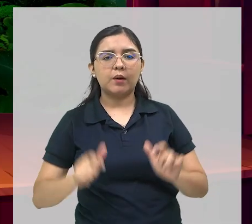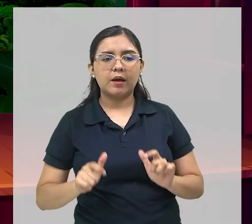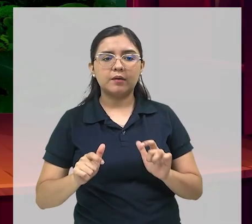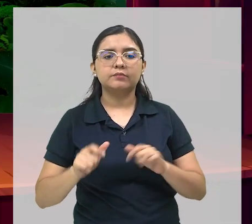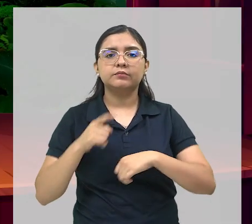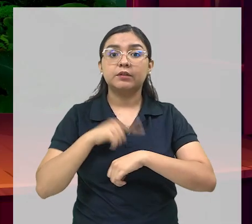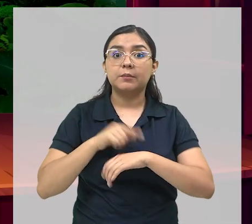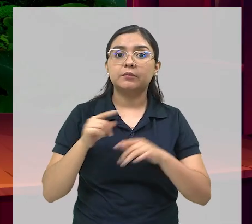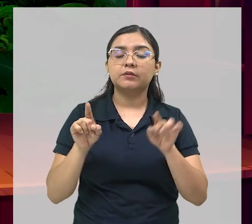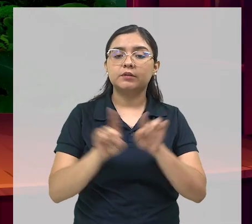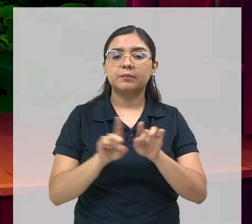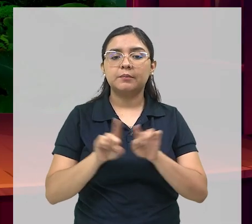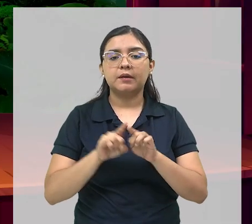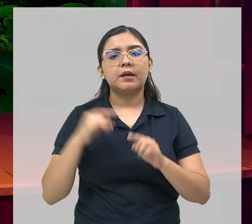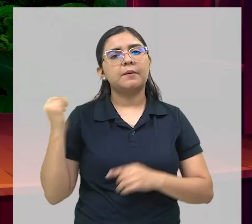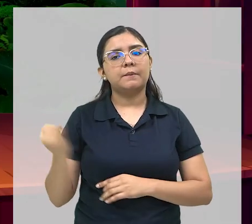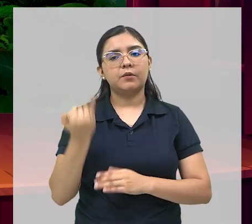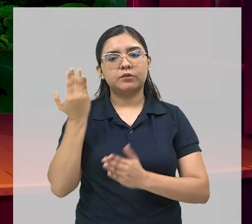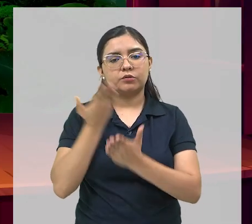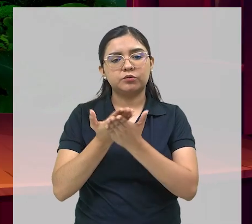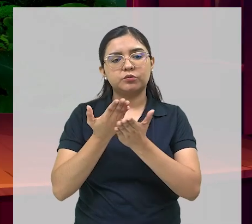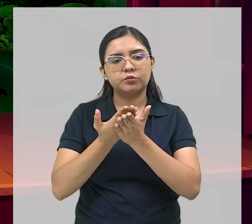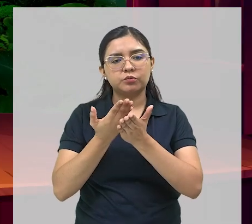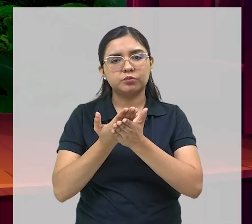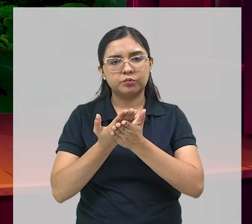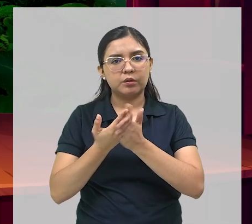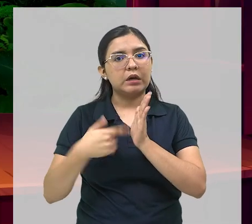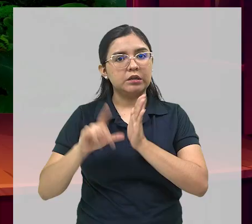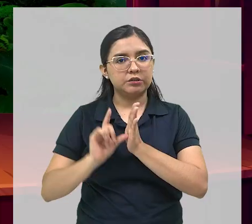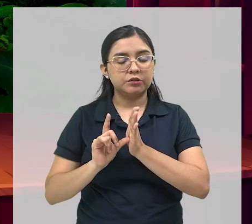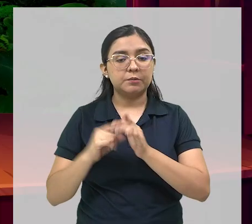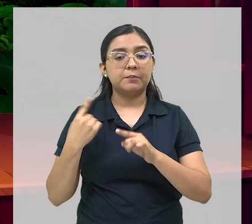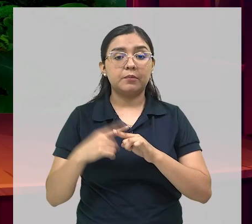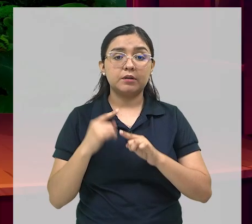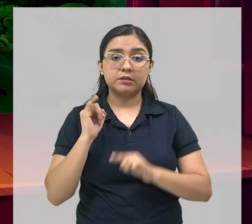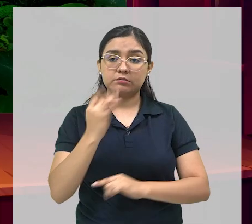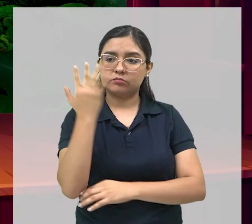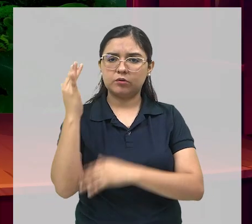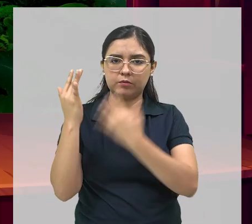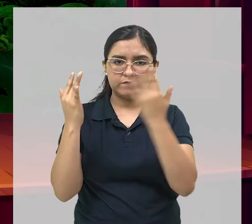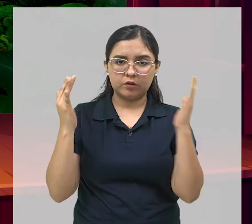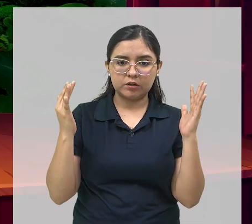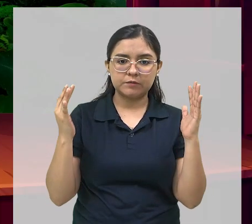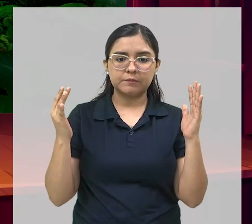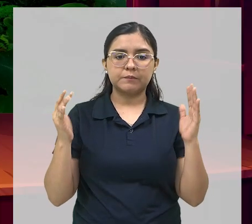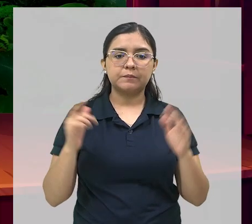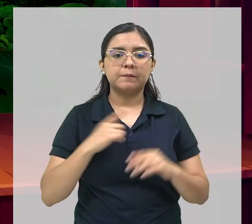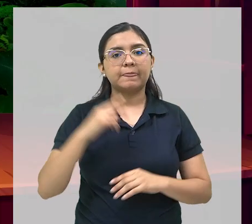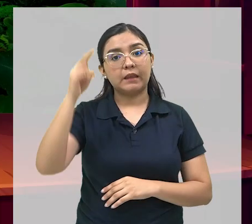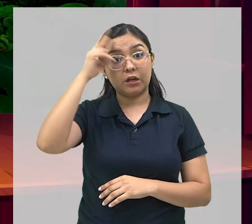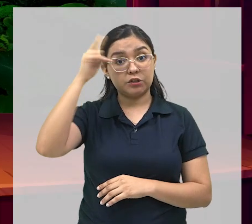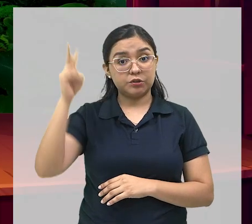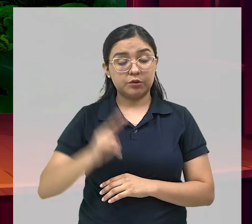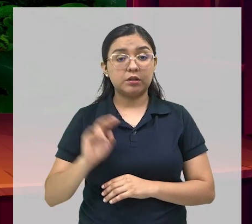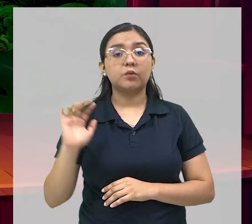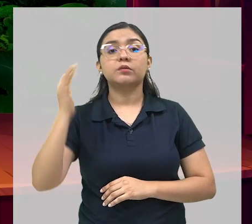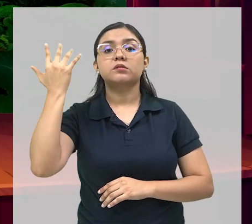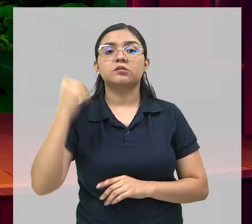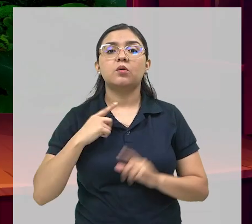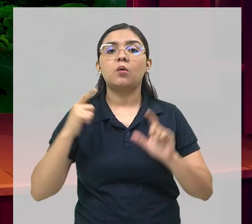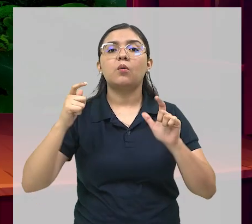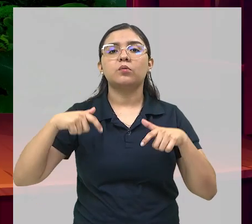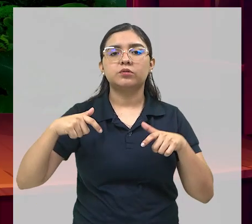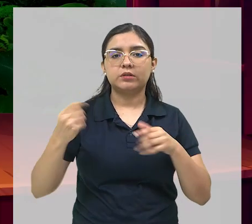É importantíssimo o estudo desse cenário, porque se eu estou numa floresta, a história está se passando em